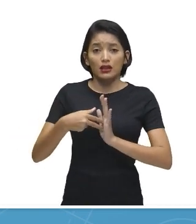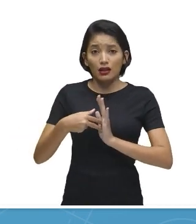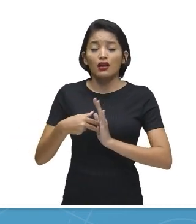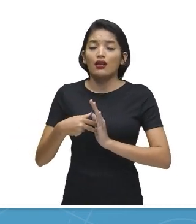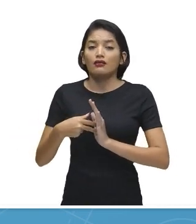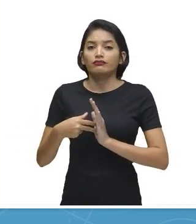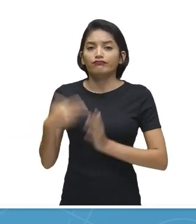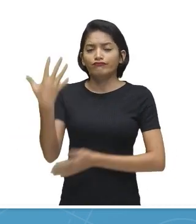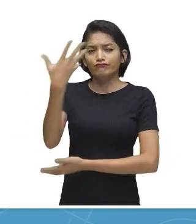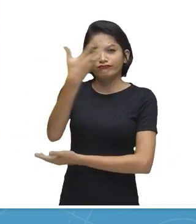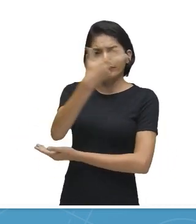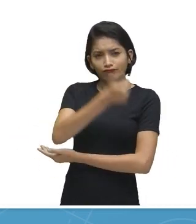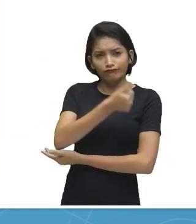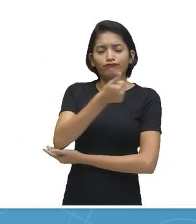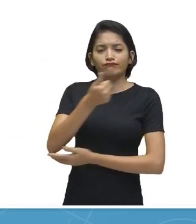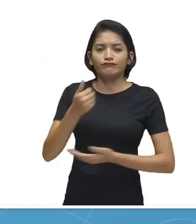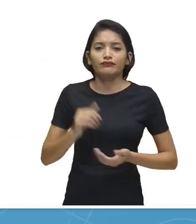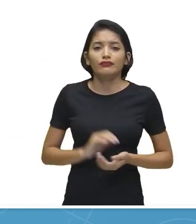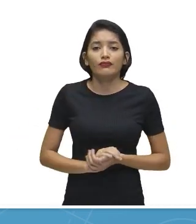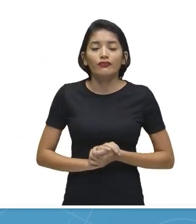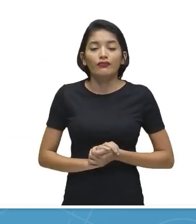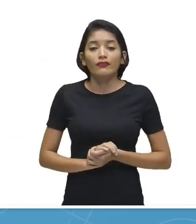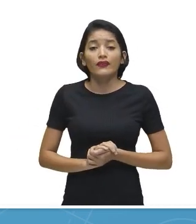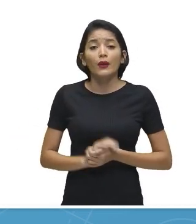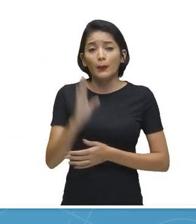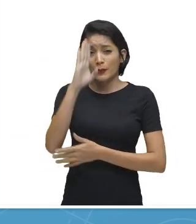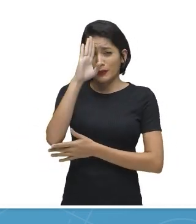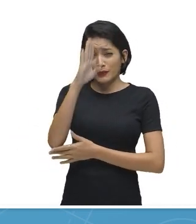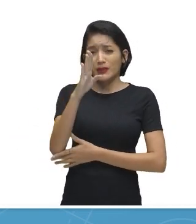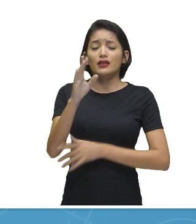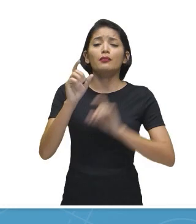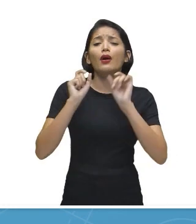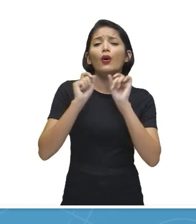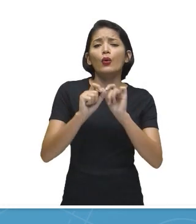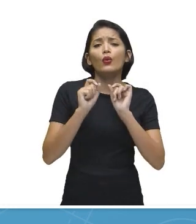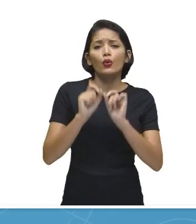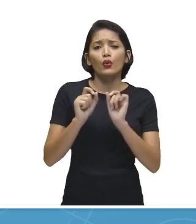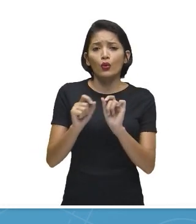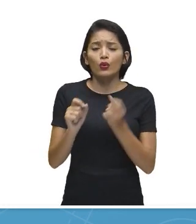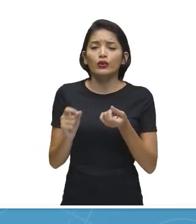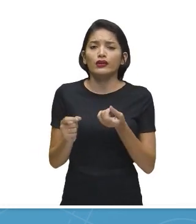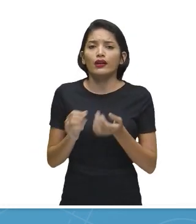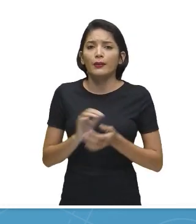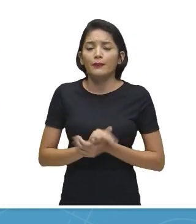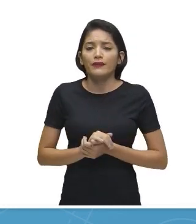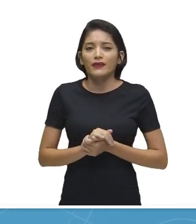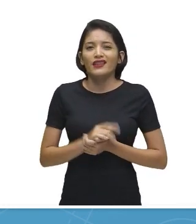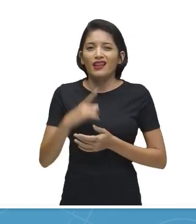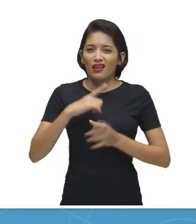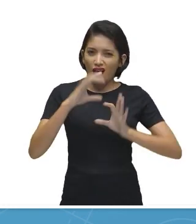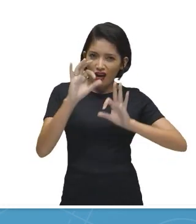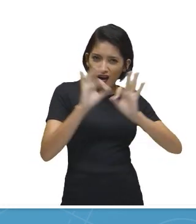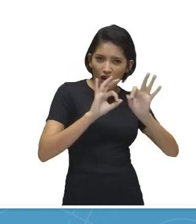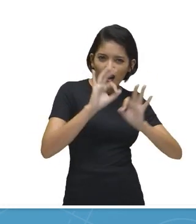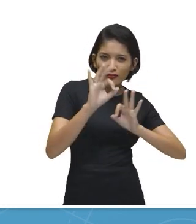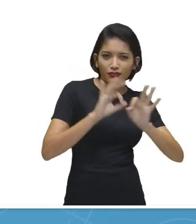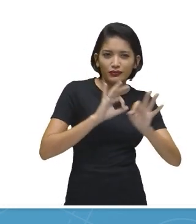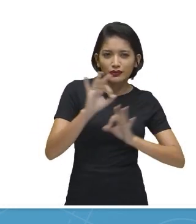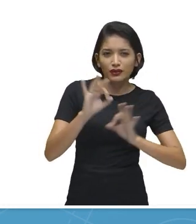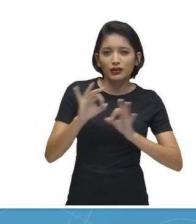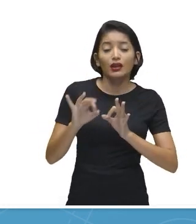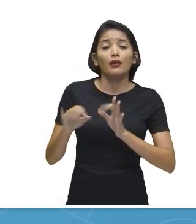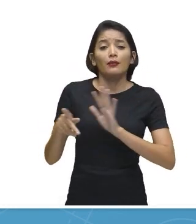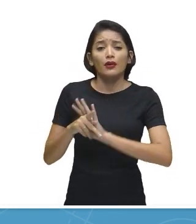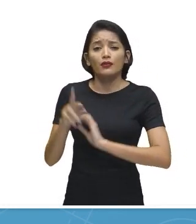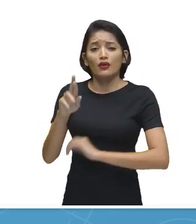época, a principal proposta do estilo era quebrar com as técnicas convencionais do